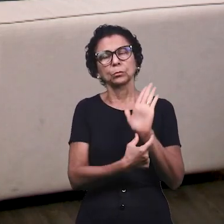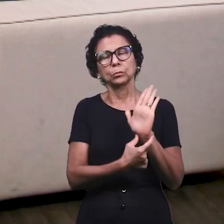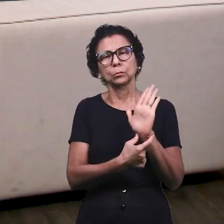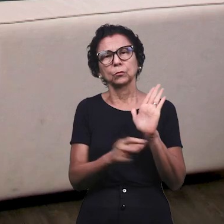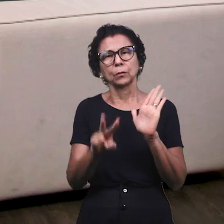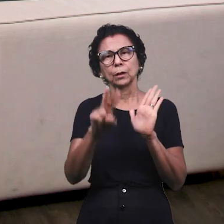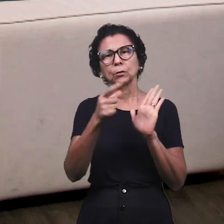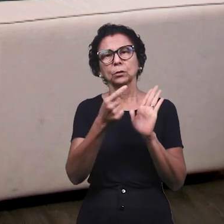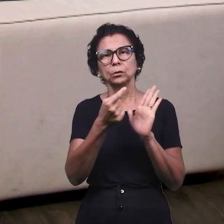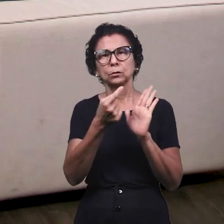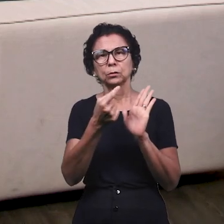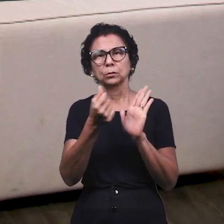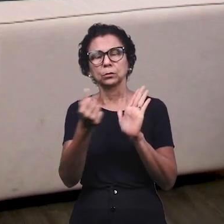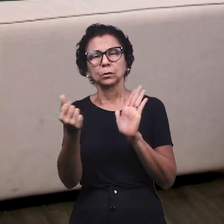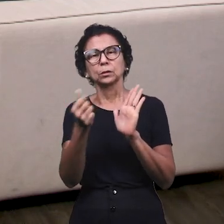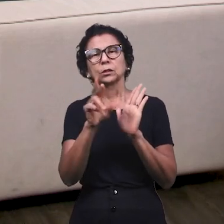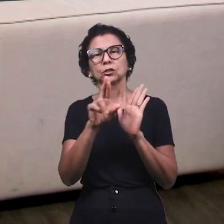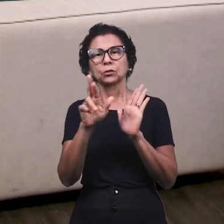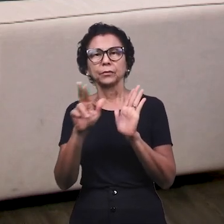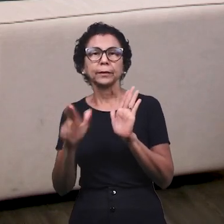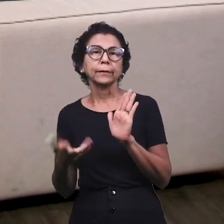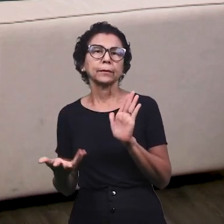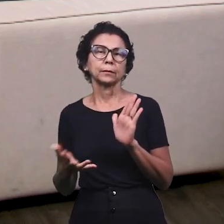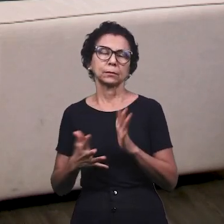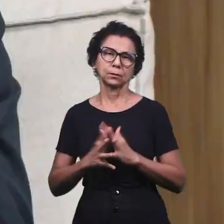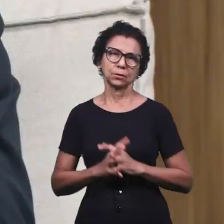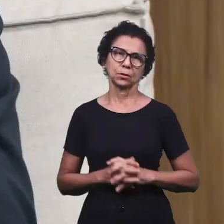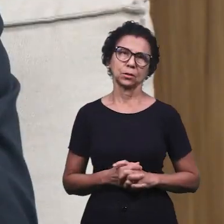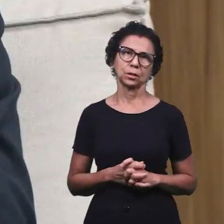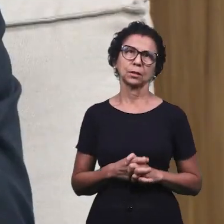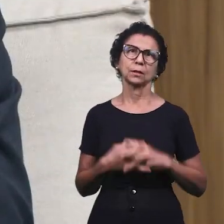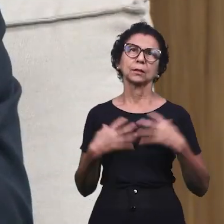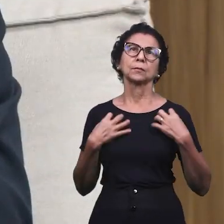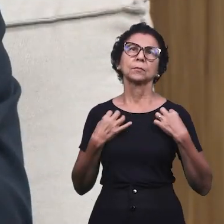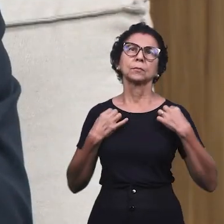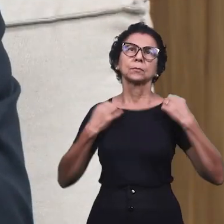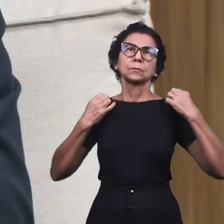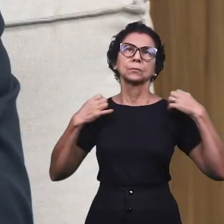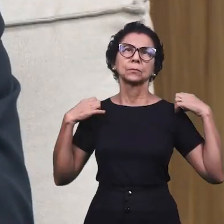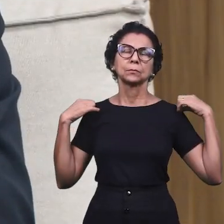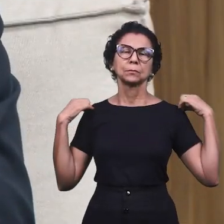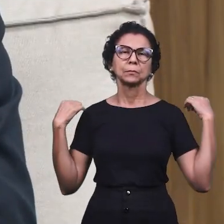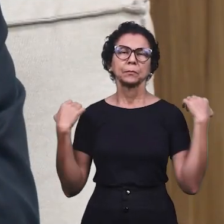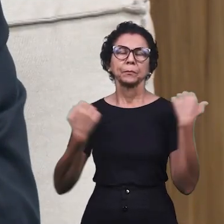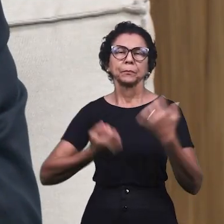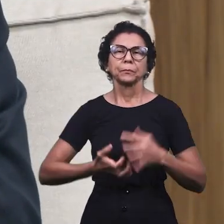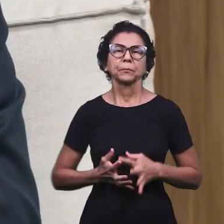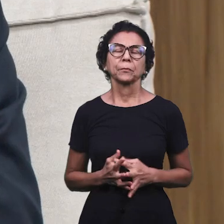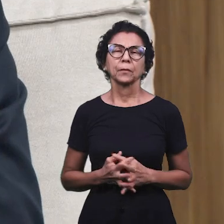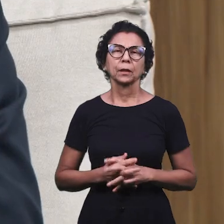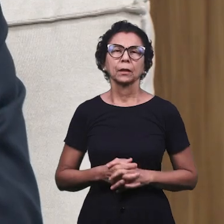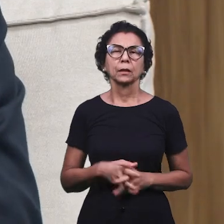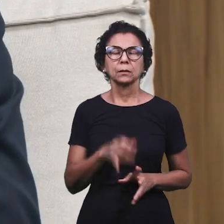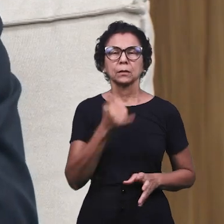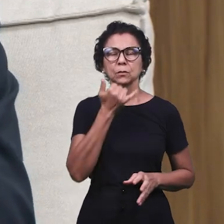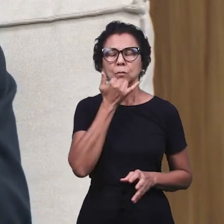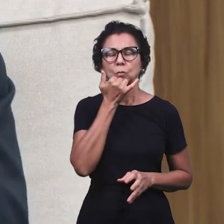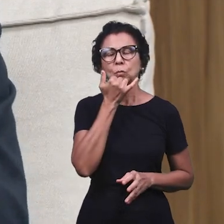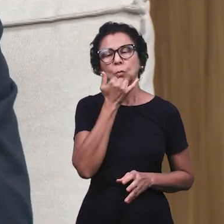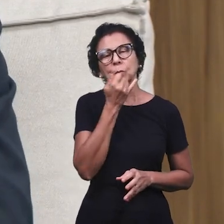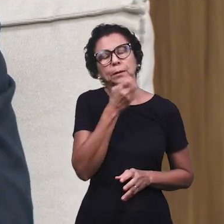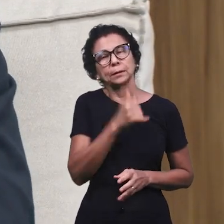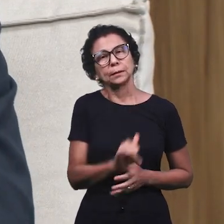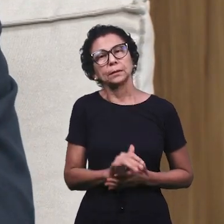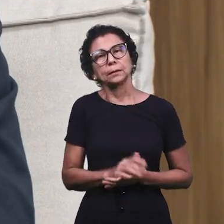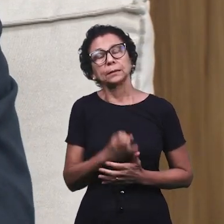primeira vez, você vai... e não tem ainda... Vai passar por essa validação, vamos dizer exato, assim. E não tem algo